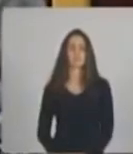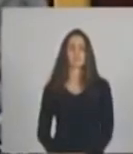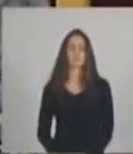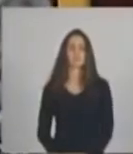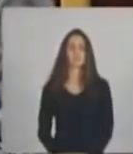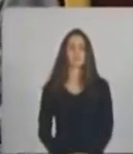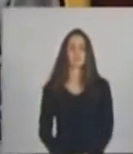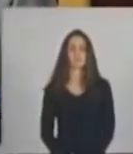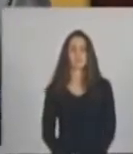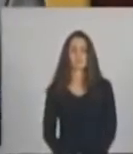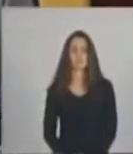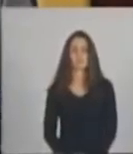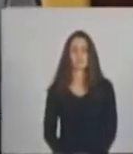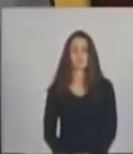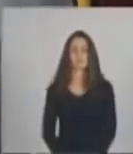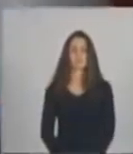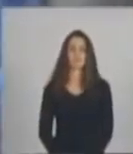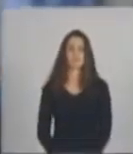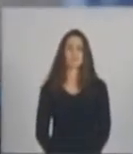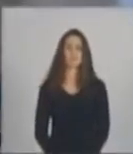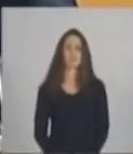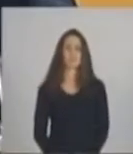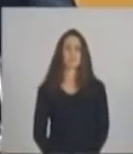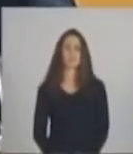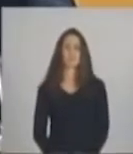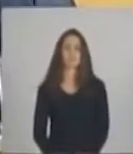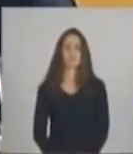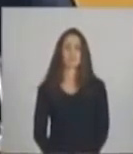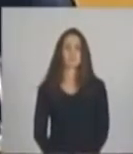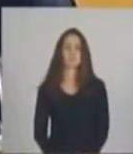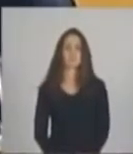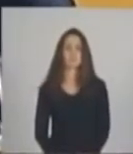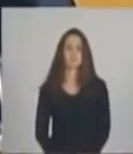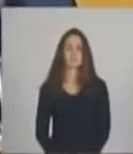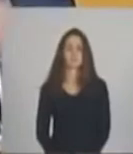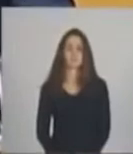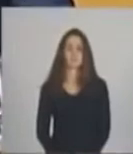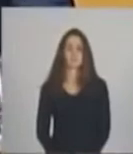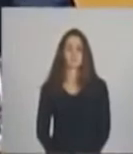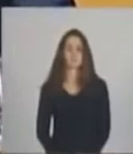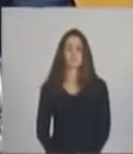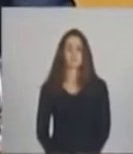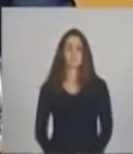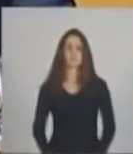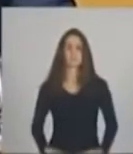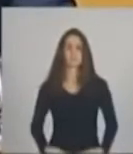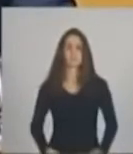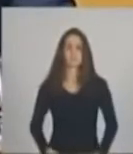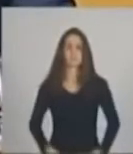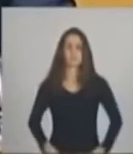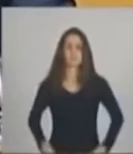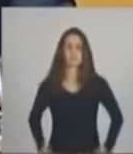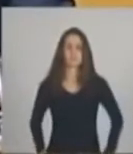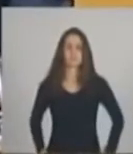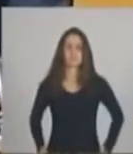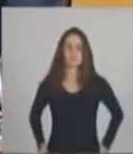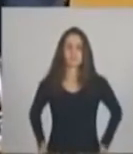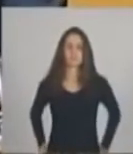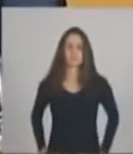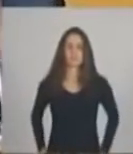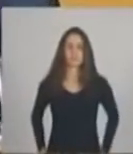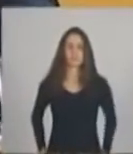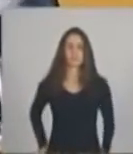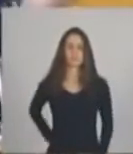um minuto de silêncio. Deputado, pois não, deputado Margacia. Deputado Margacia, depois deputado Chambinho.